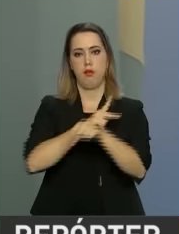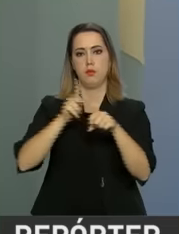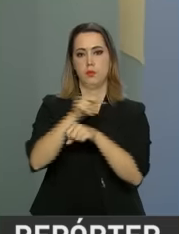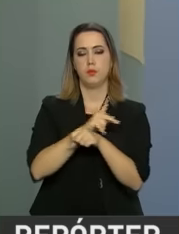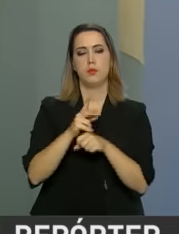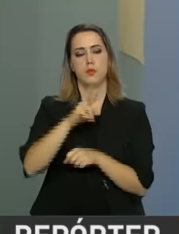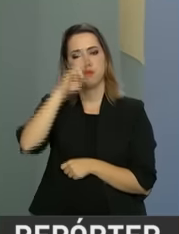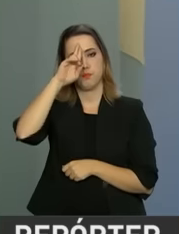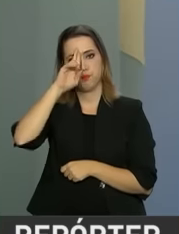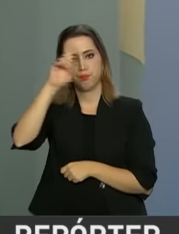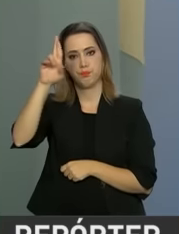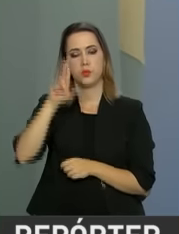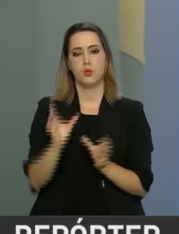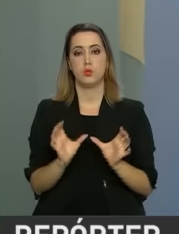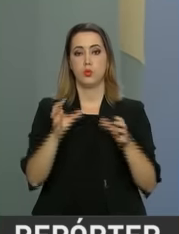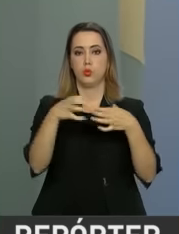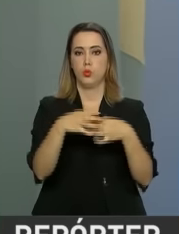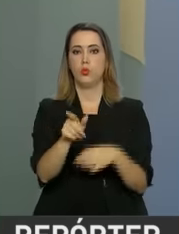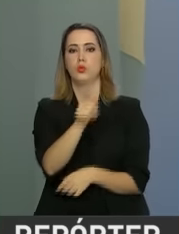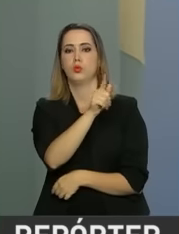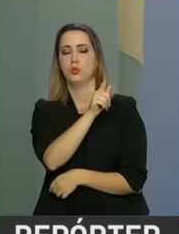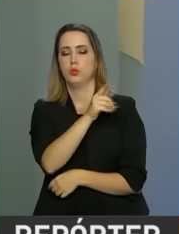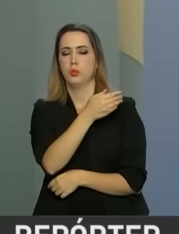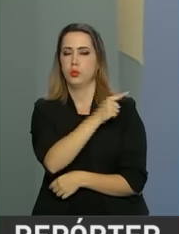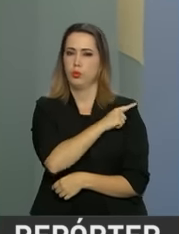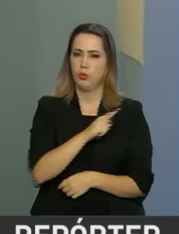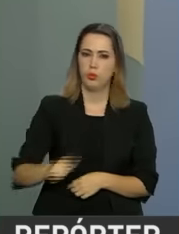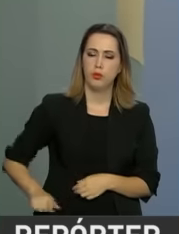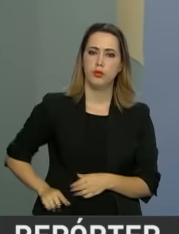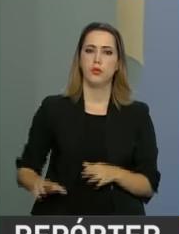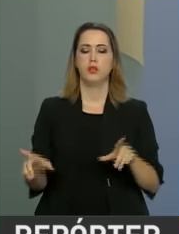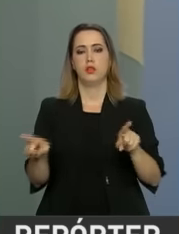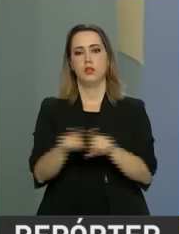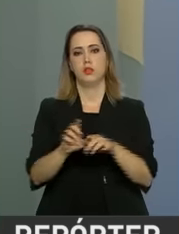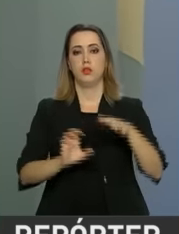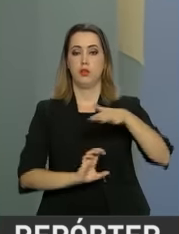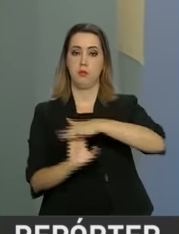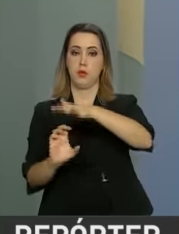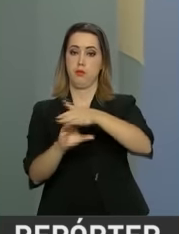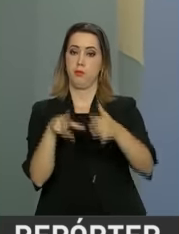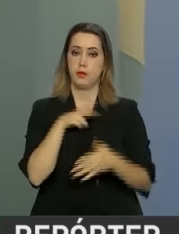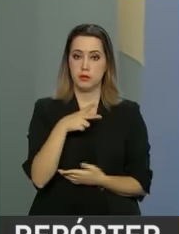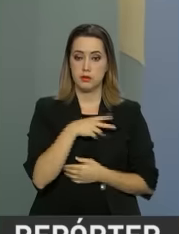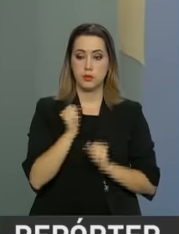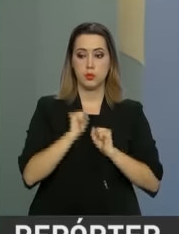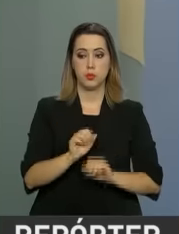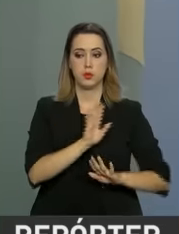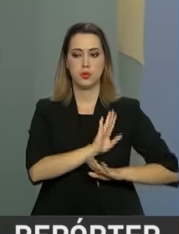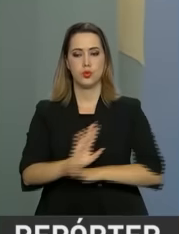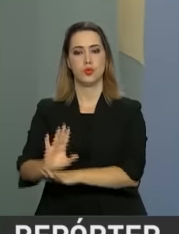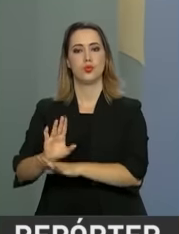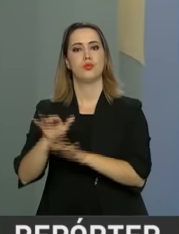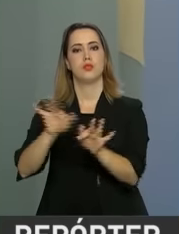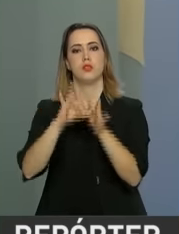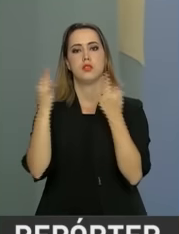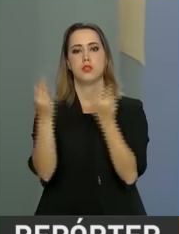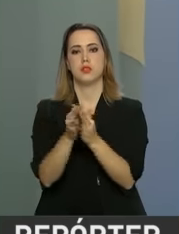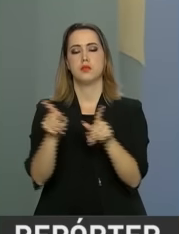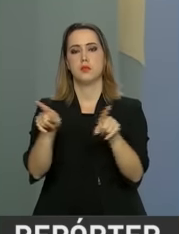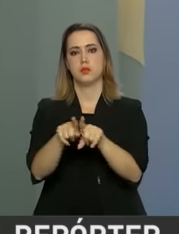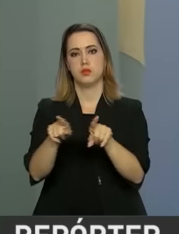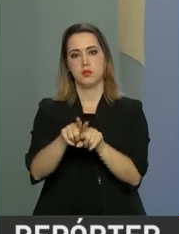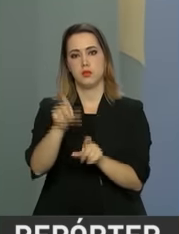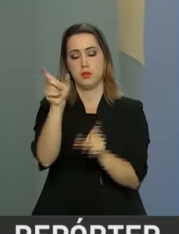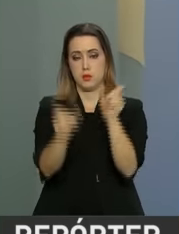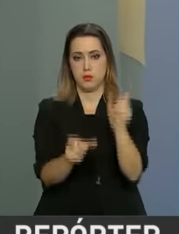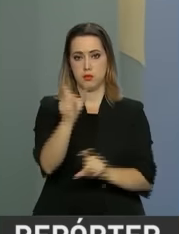e representantes de órgãos públicos e privados possam prestar todo o auxílio aos familiares e sobreviventes